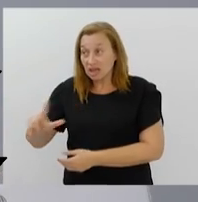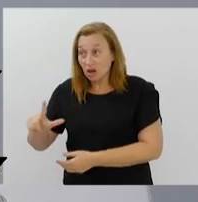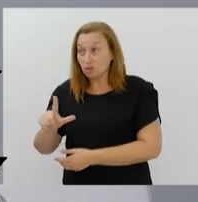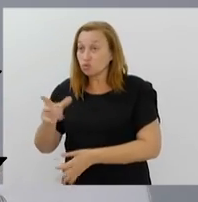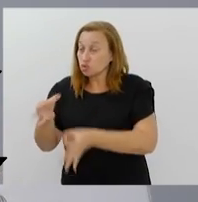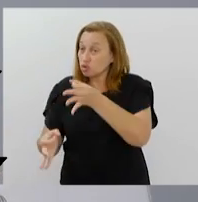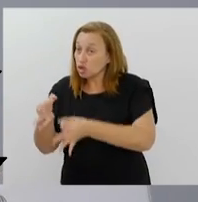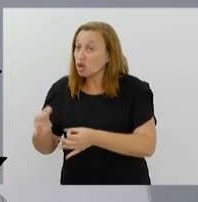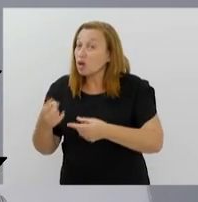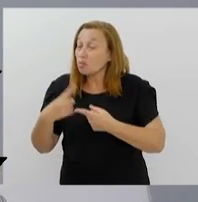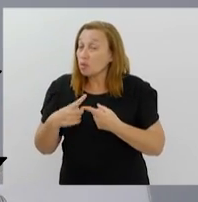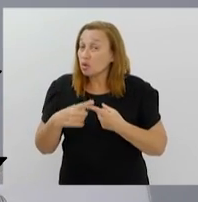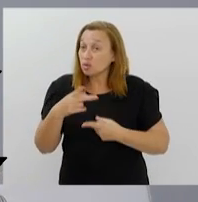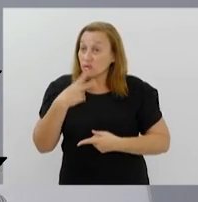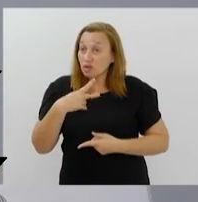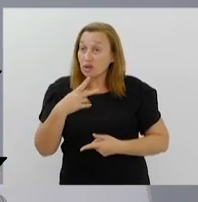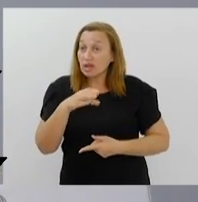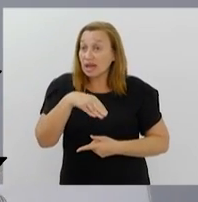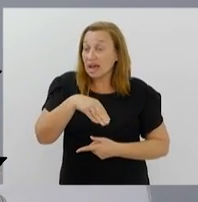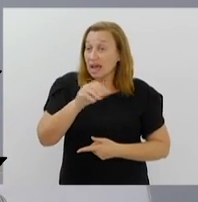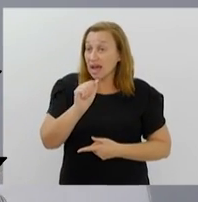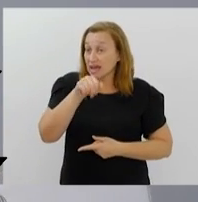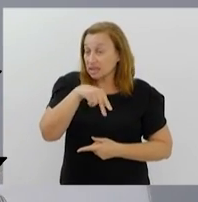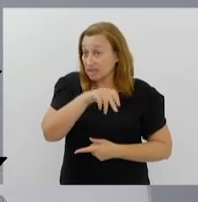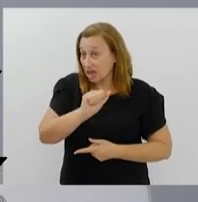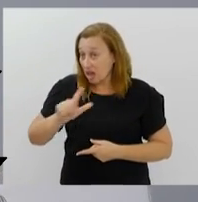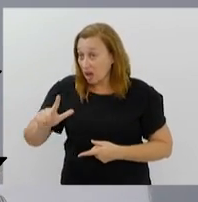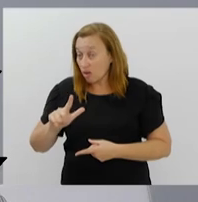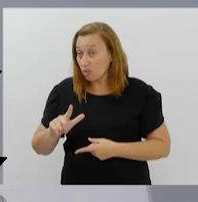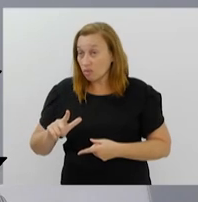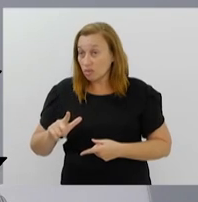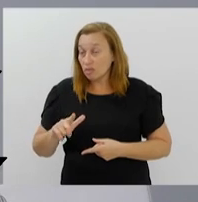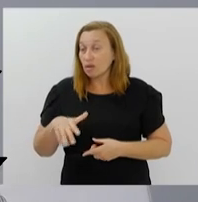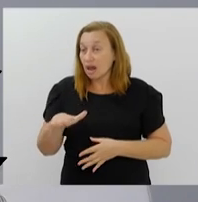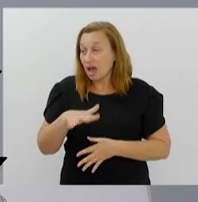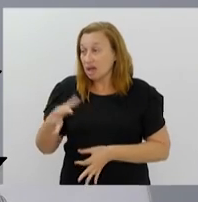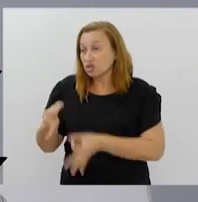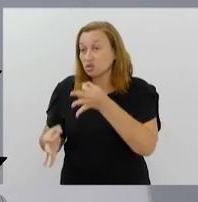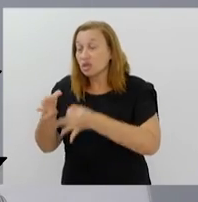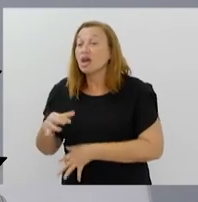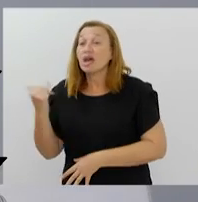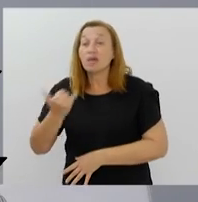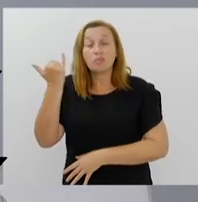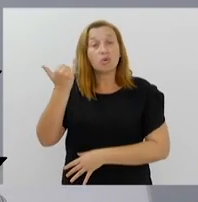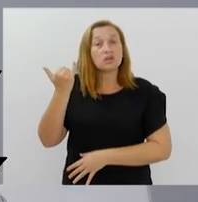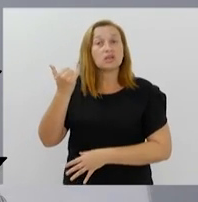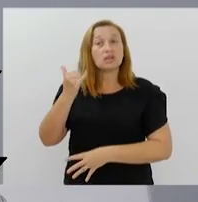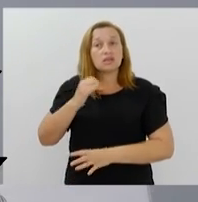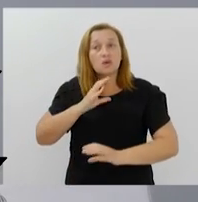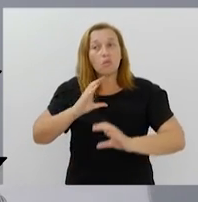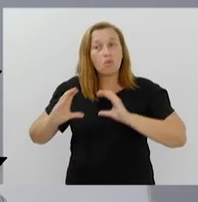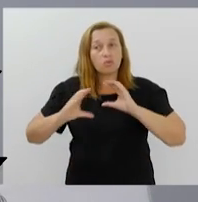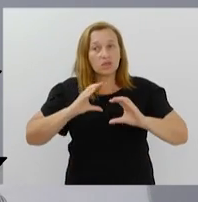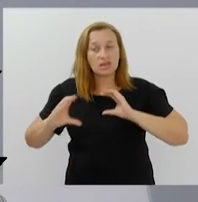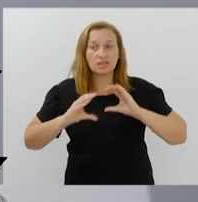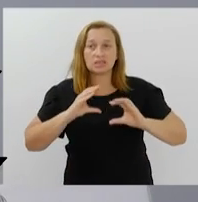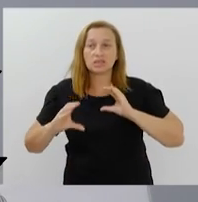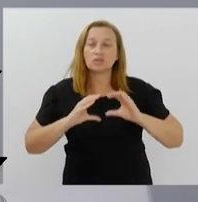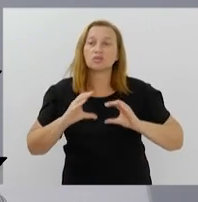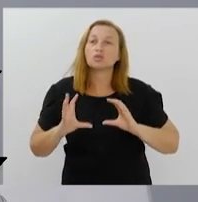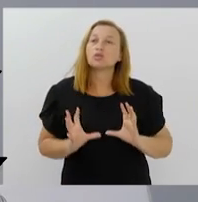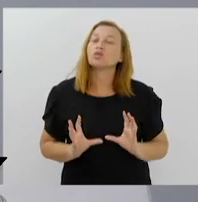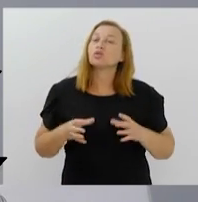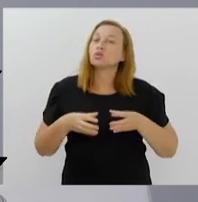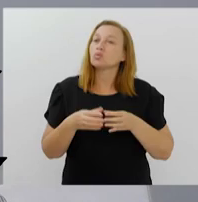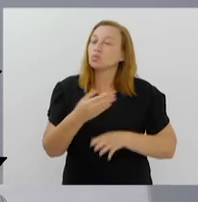que eu tô disponibilizando é justamente um canal para o departamento jurídico então é importante esse filtro por parte eh do órgão